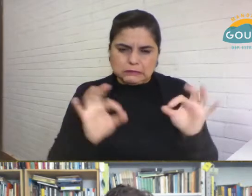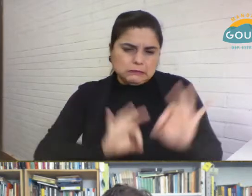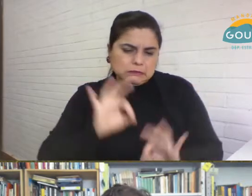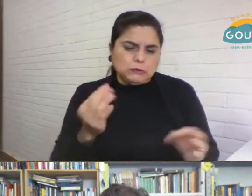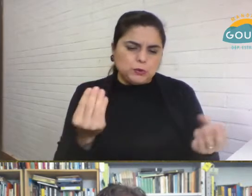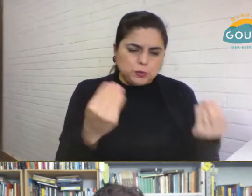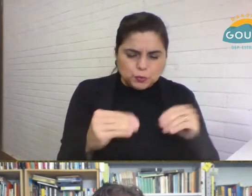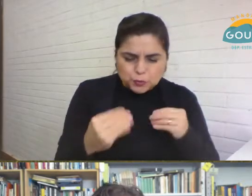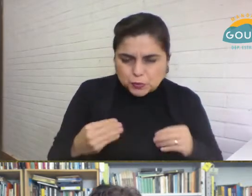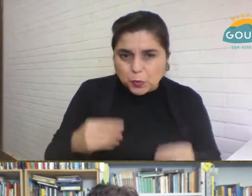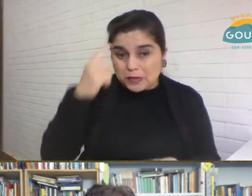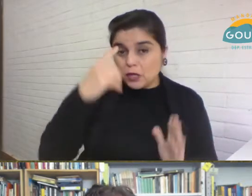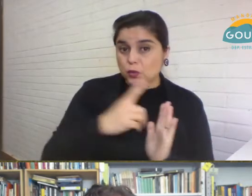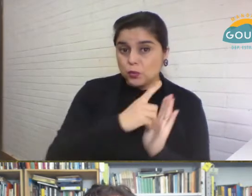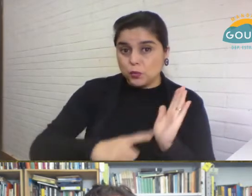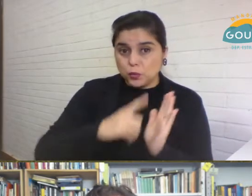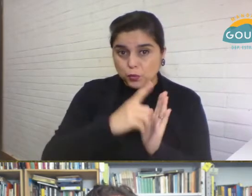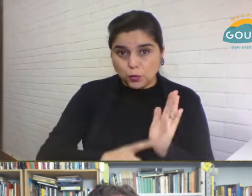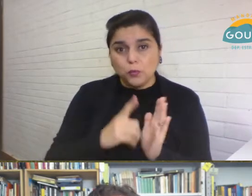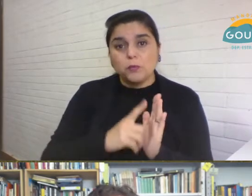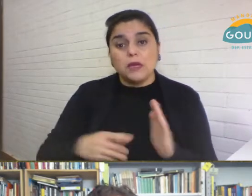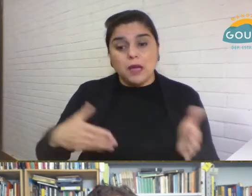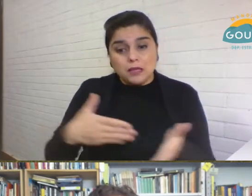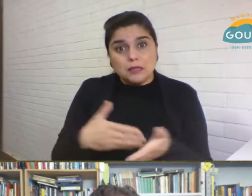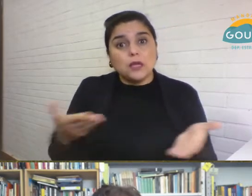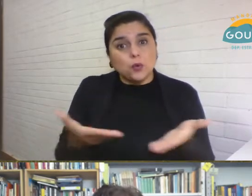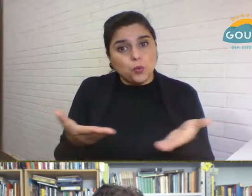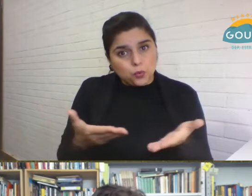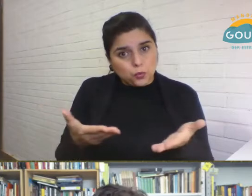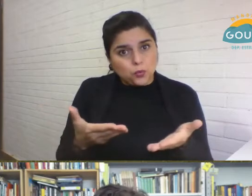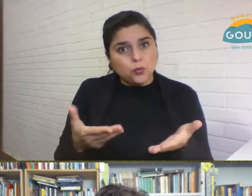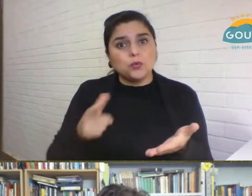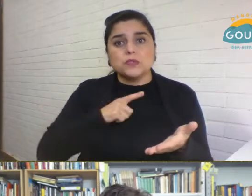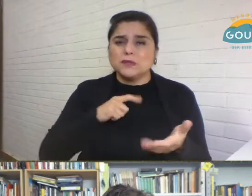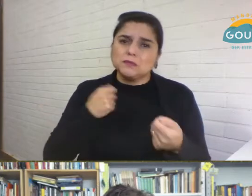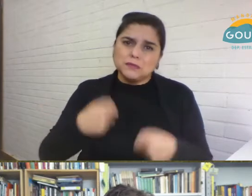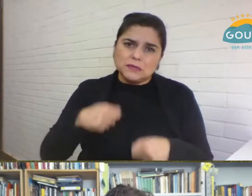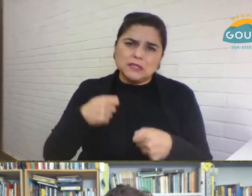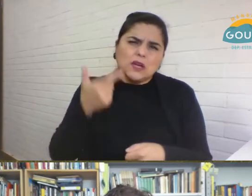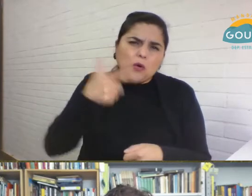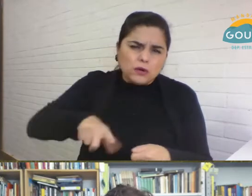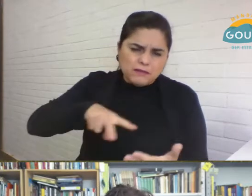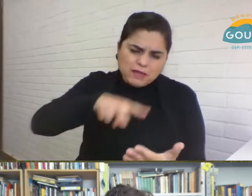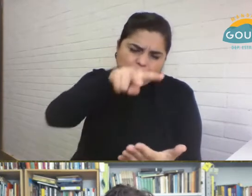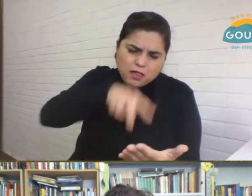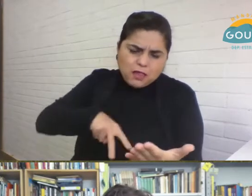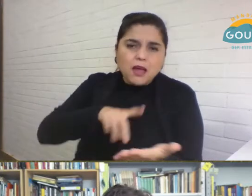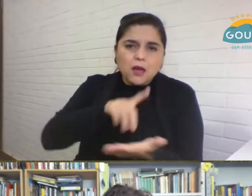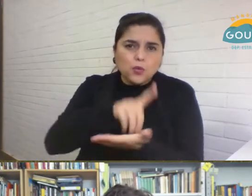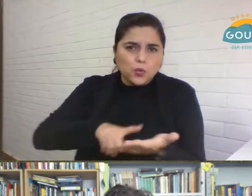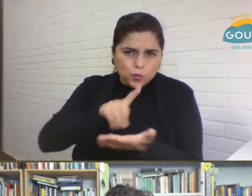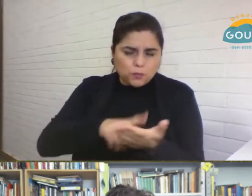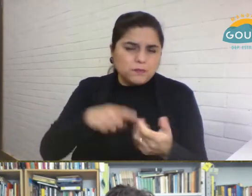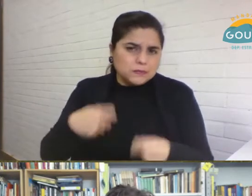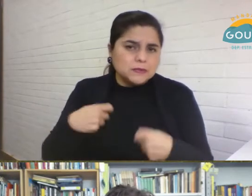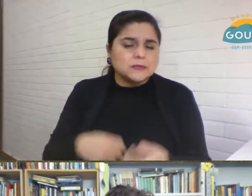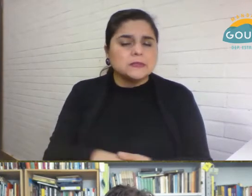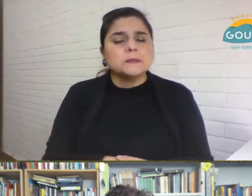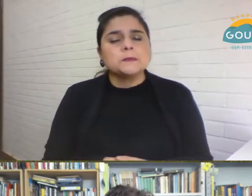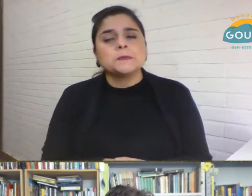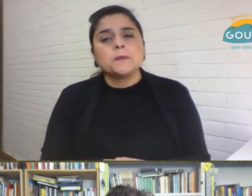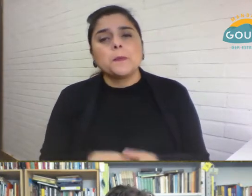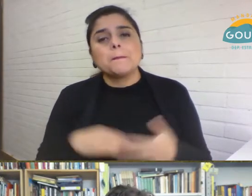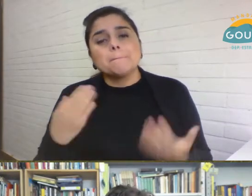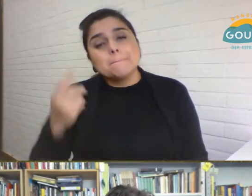portanto, é um documento que ainda hoje merece a pena ser revisitado, que elabora sobre as